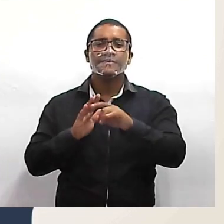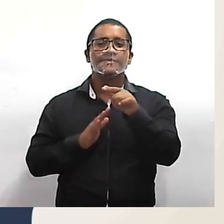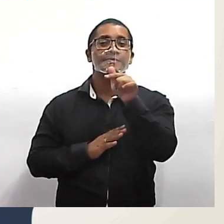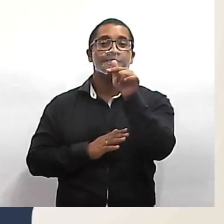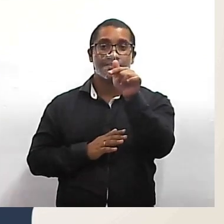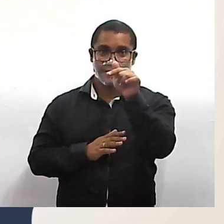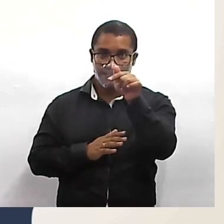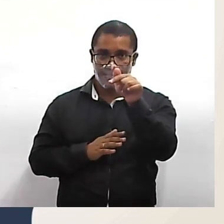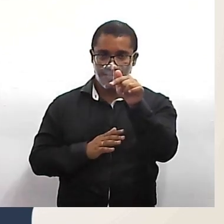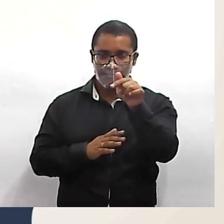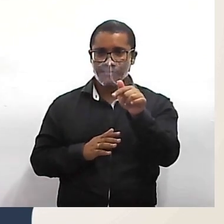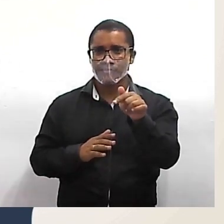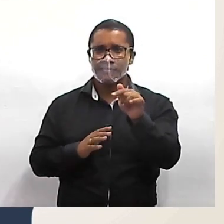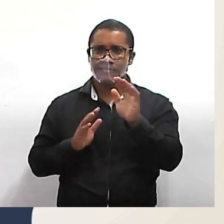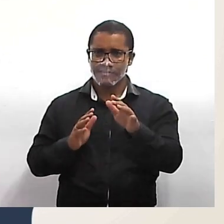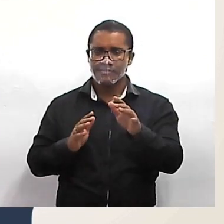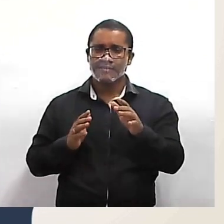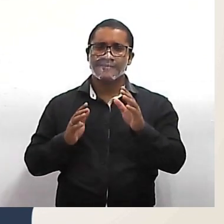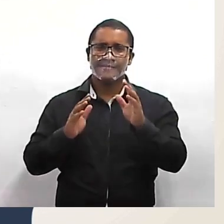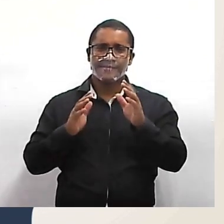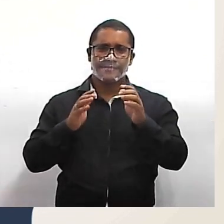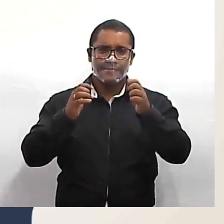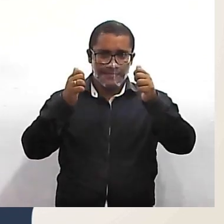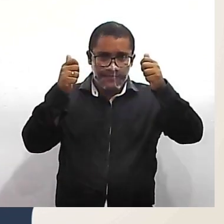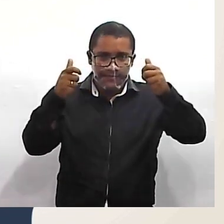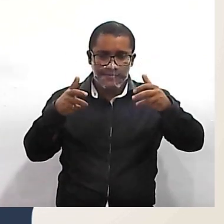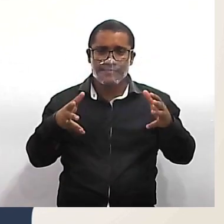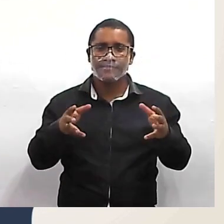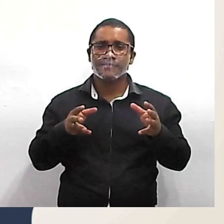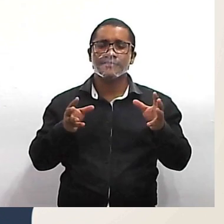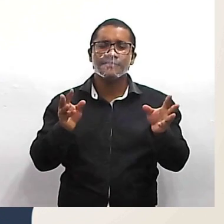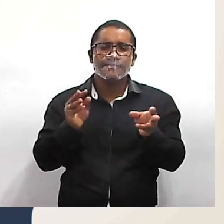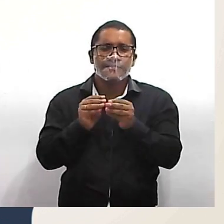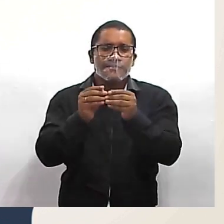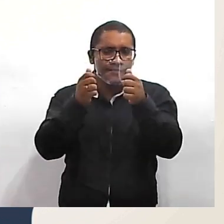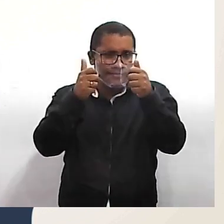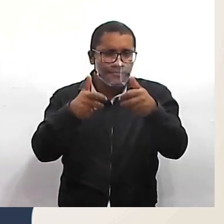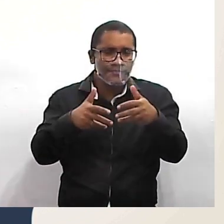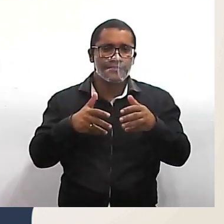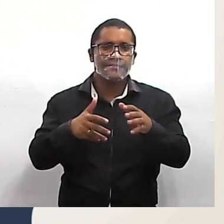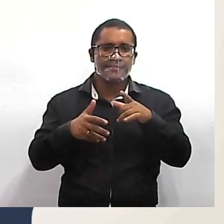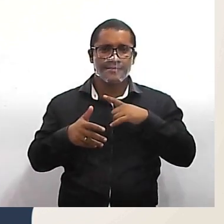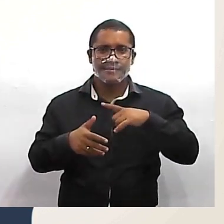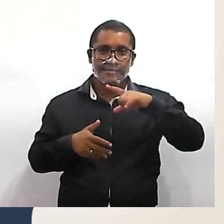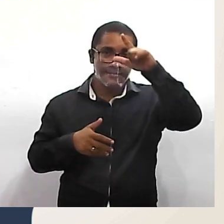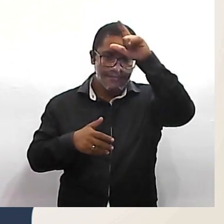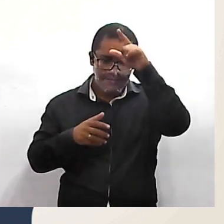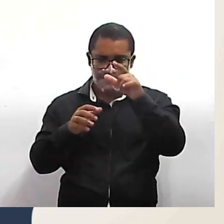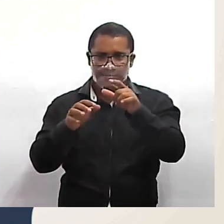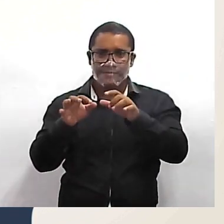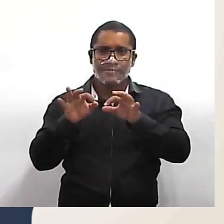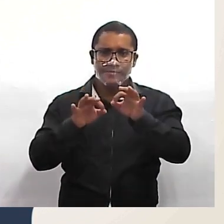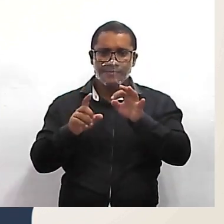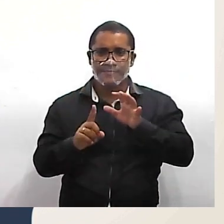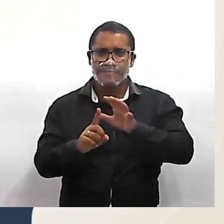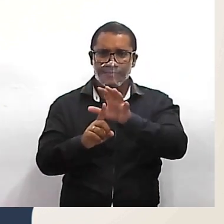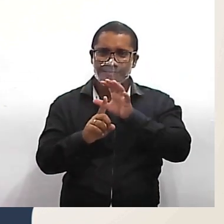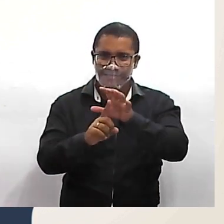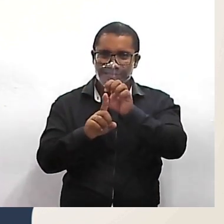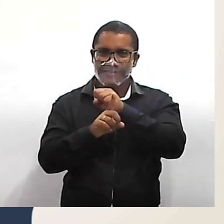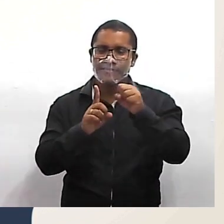acordo aí, de novo com o Fórum Econômico Mundial, ela diz o seguinte: liderança e influência